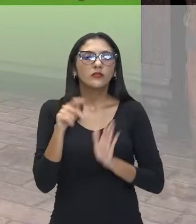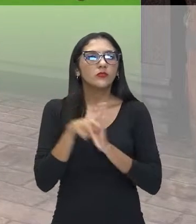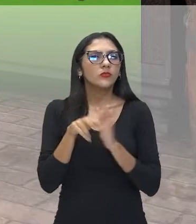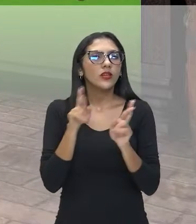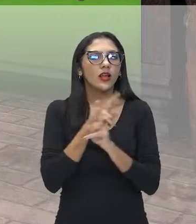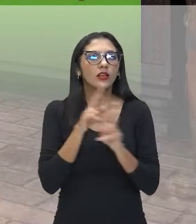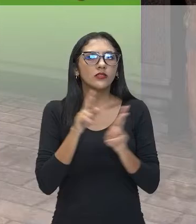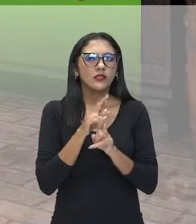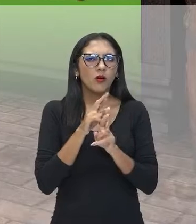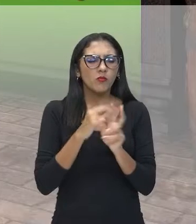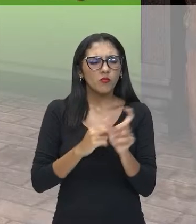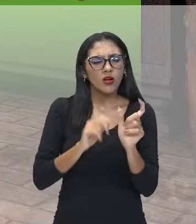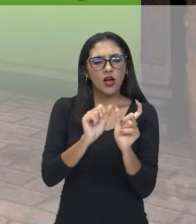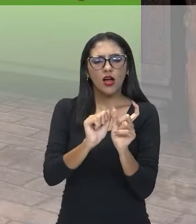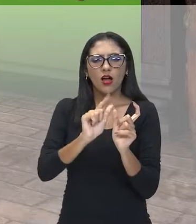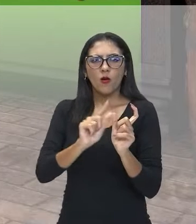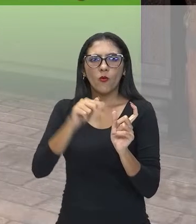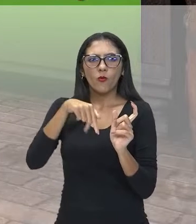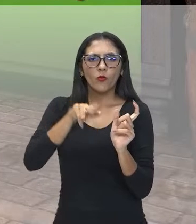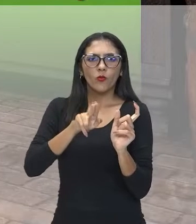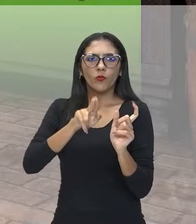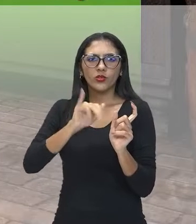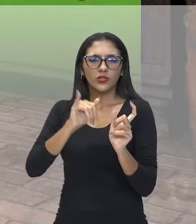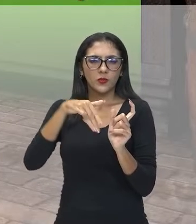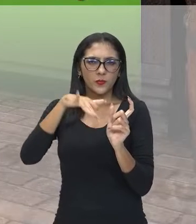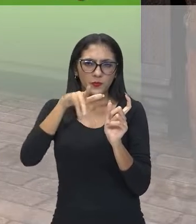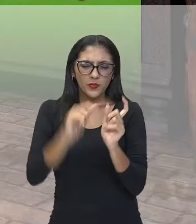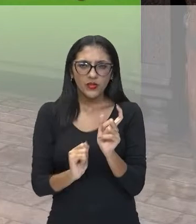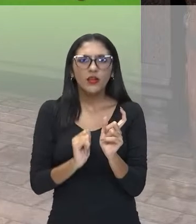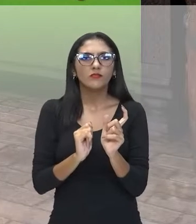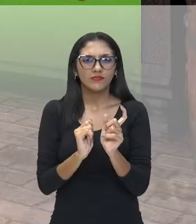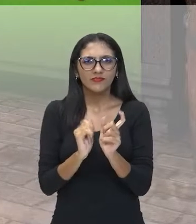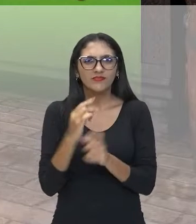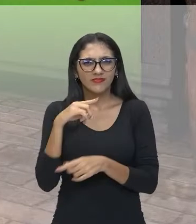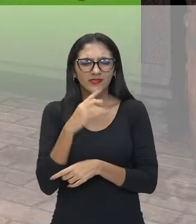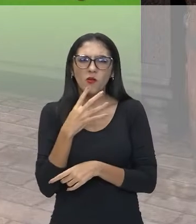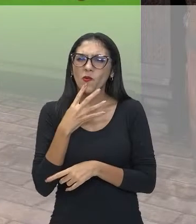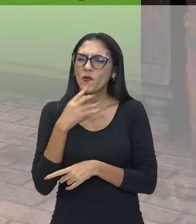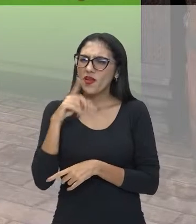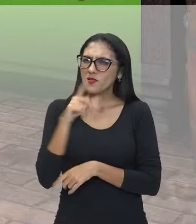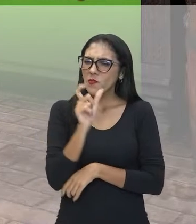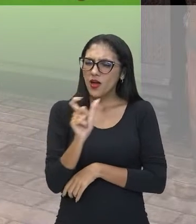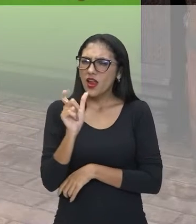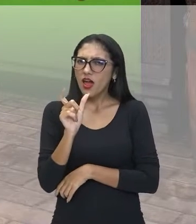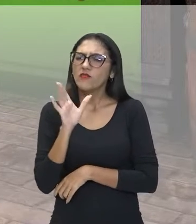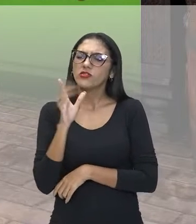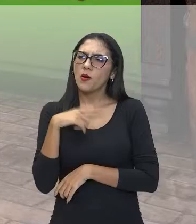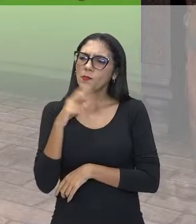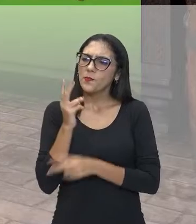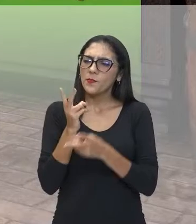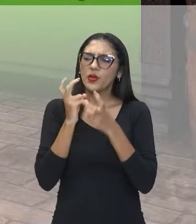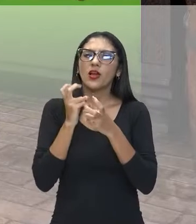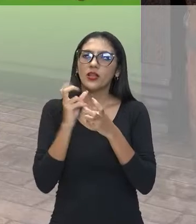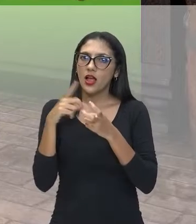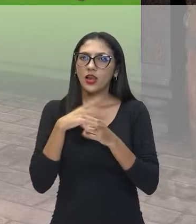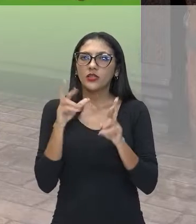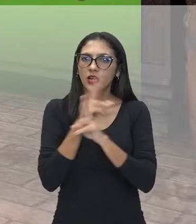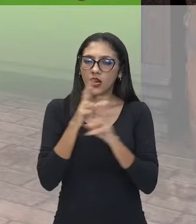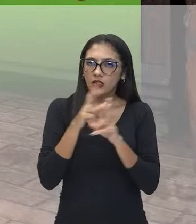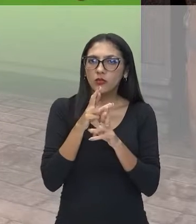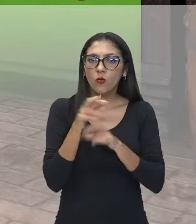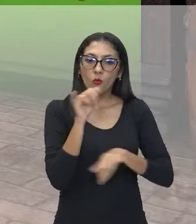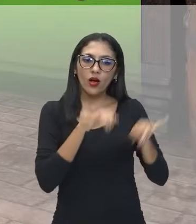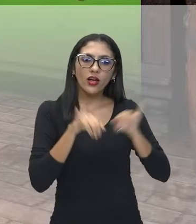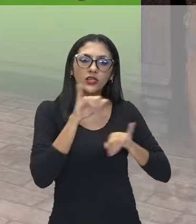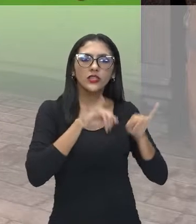Que é essa palavrinha alquimia, né? Quem nunca ouviu aí essa palavrinha e faz referência à nossa química